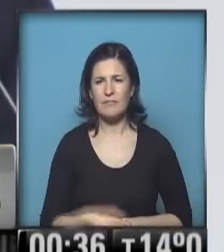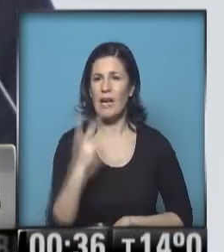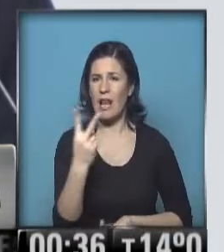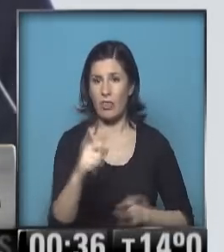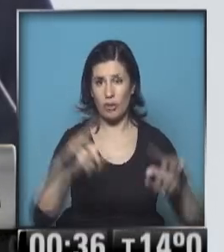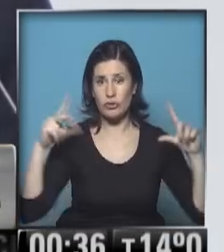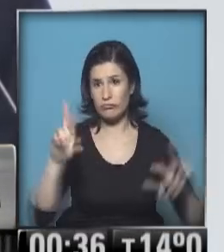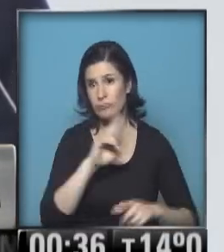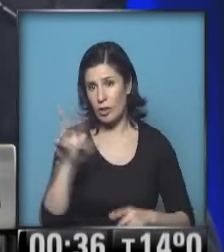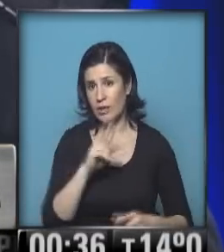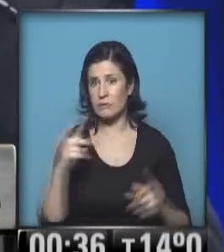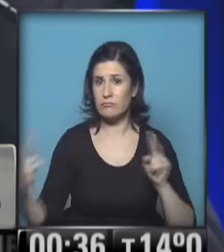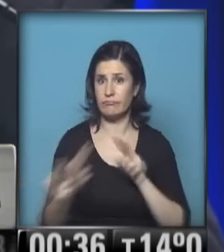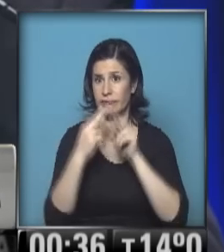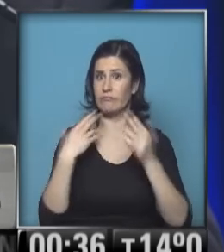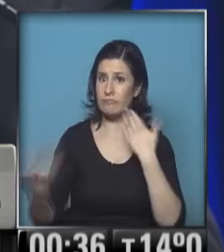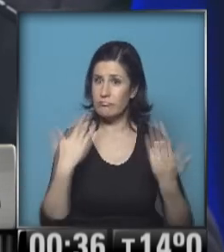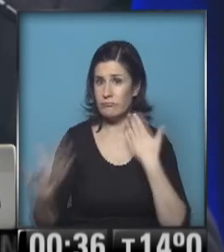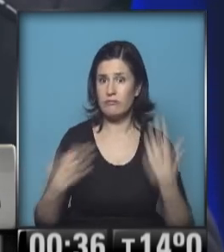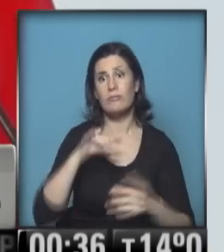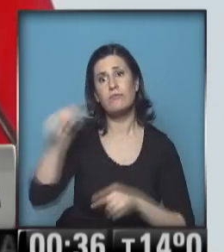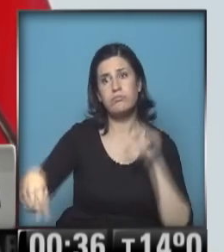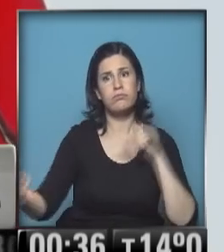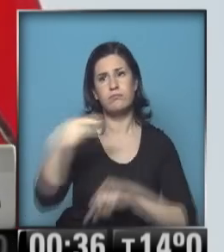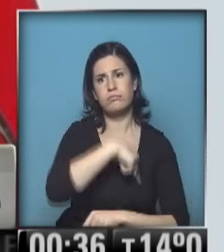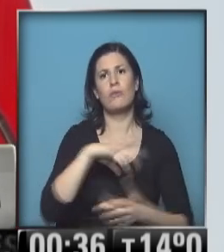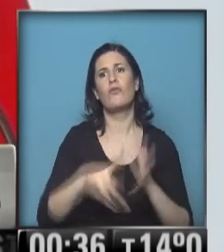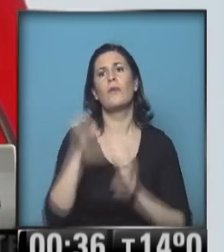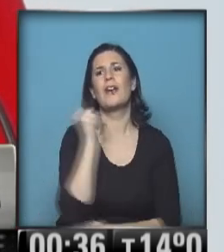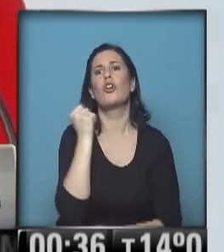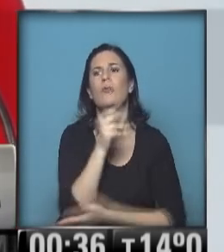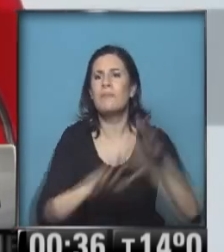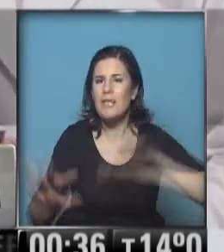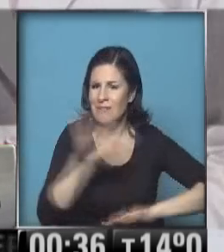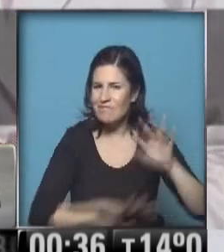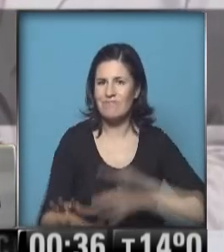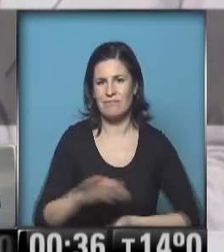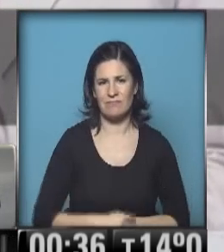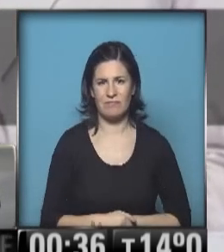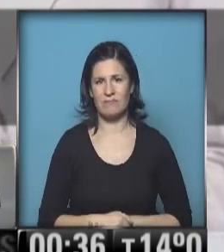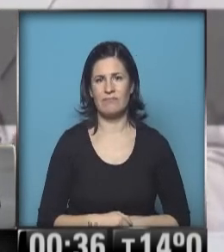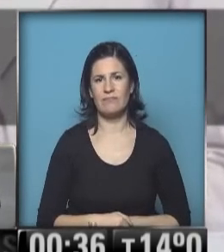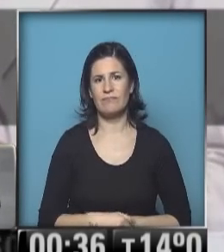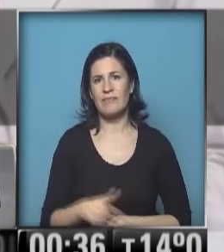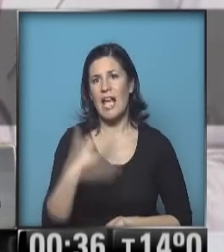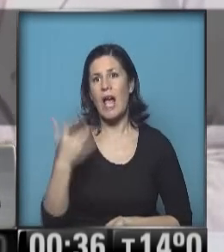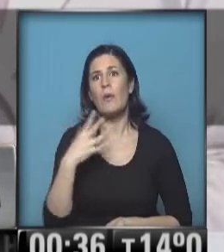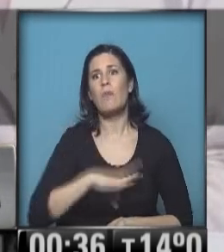la atención del encuentro con ataques mutuos a sus programas económicos. Candidata, a senhora diz que vai